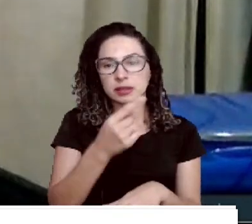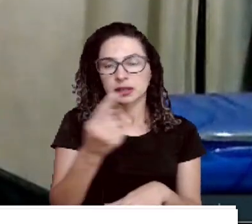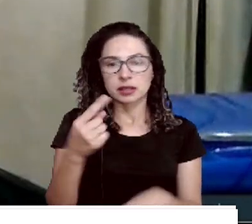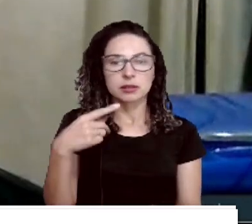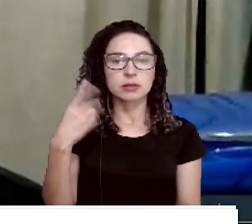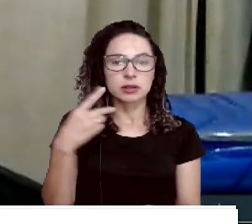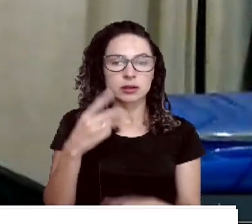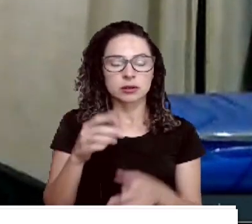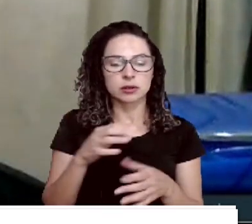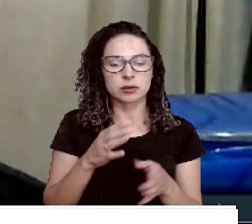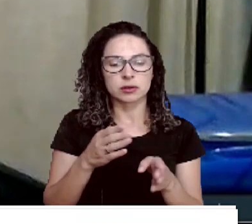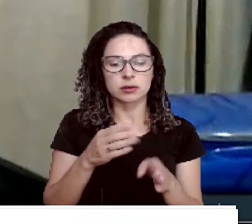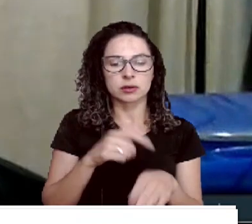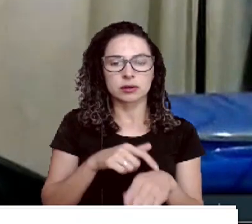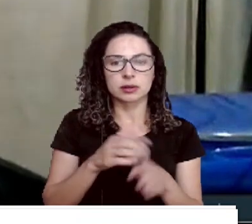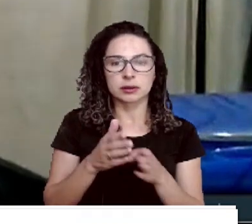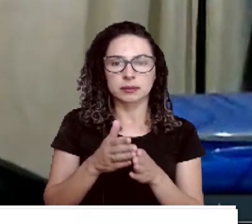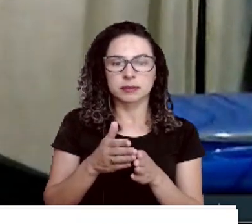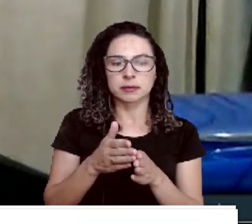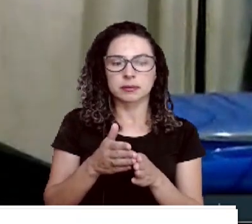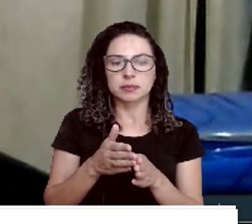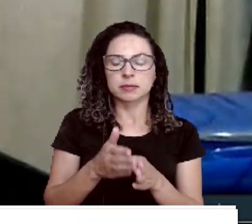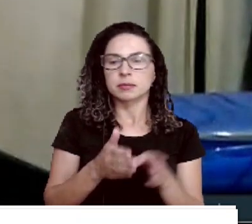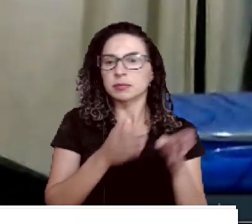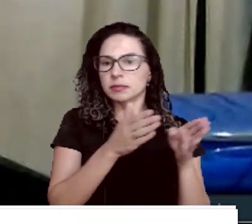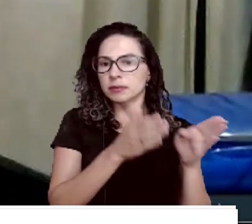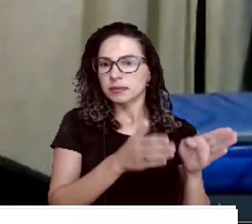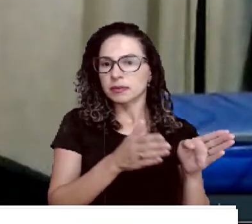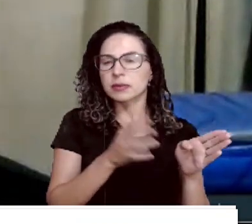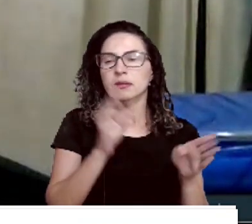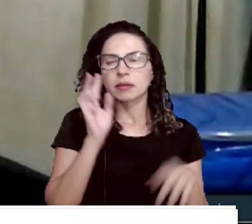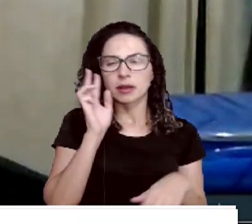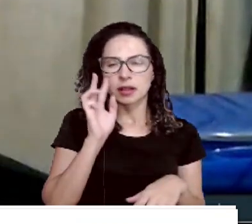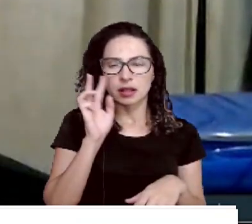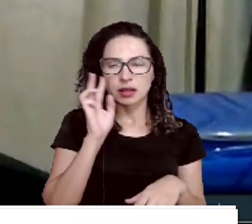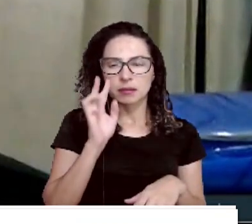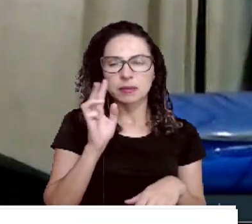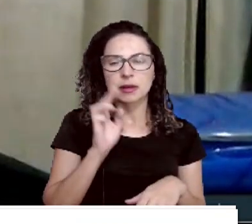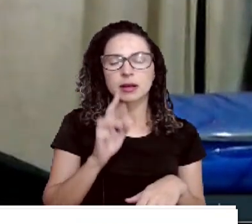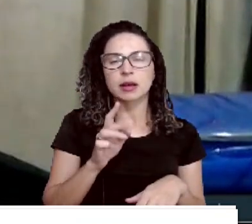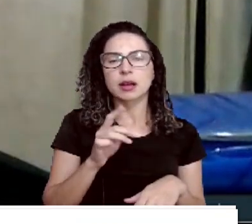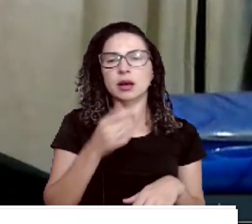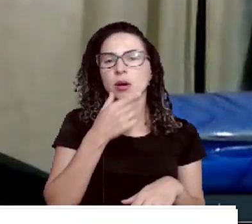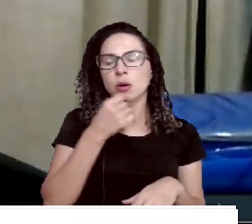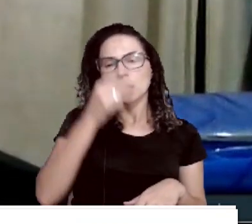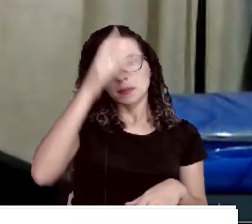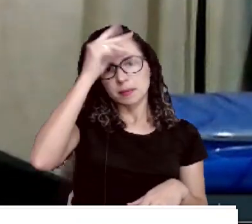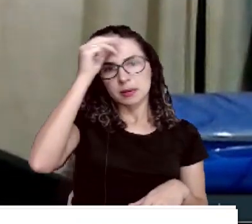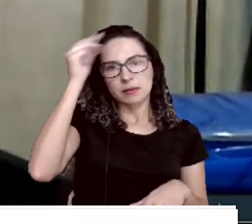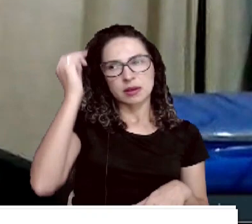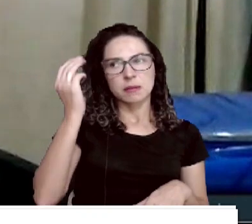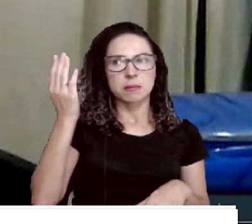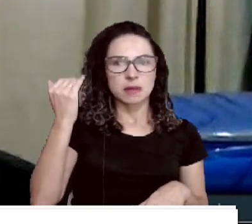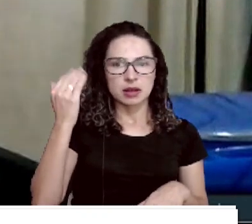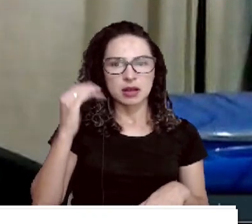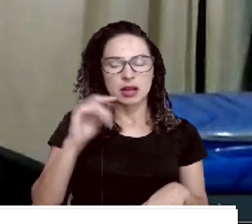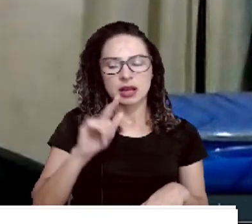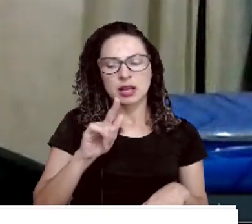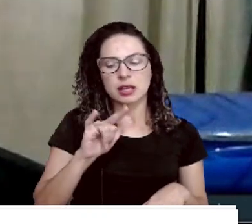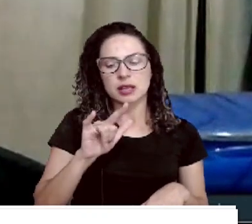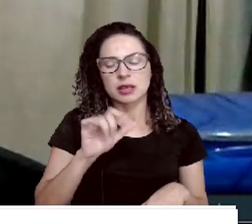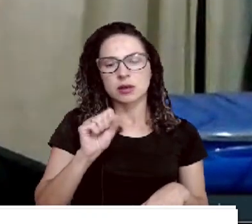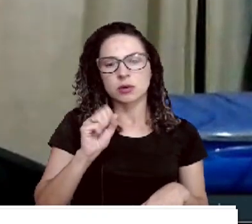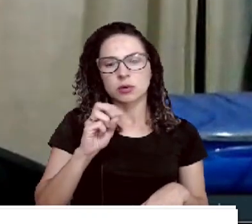passada, vai recordar bem, o motivo pelo qual o prefeito da época, o Gilson de Souza,